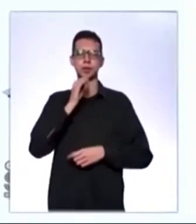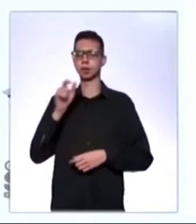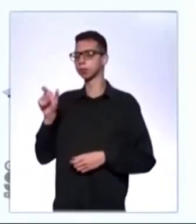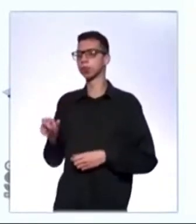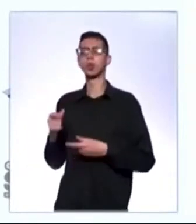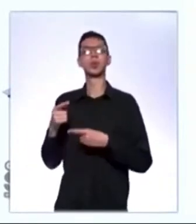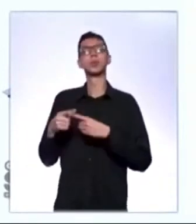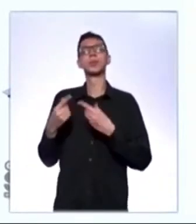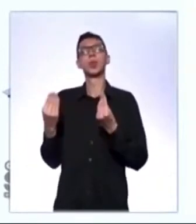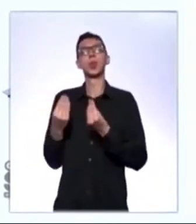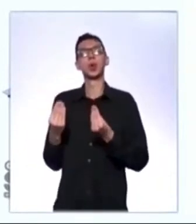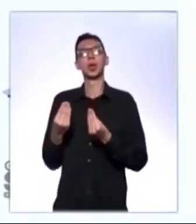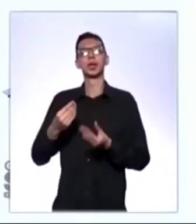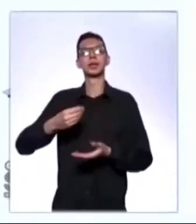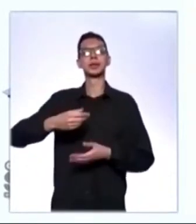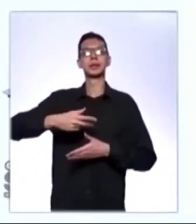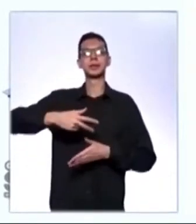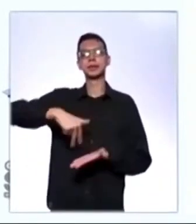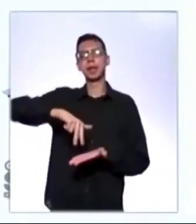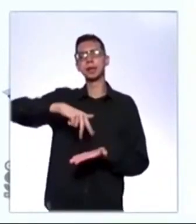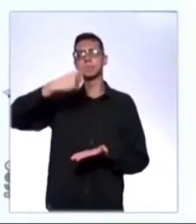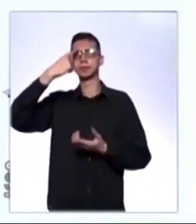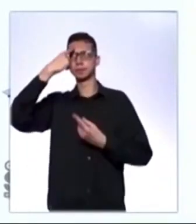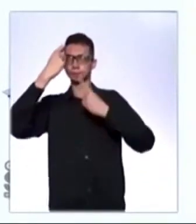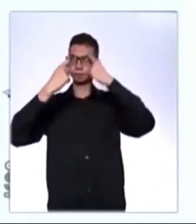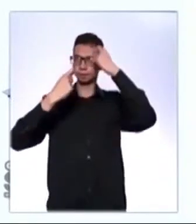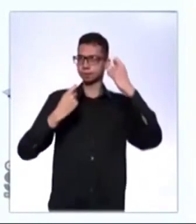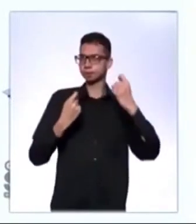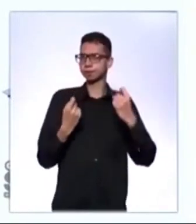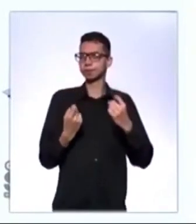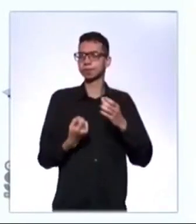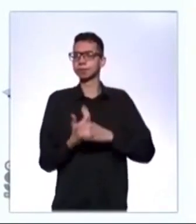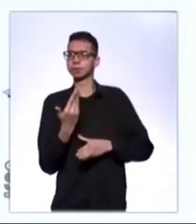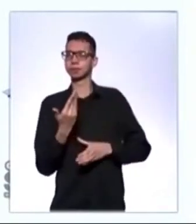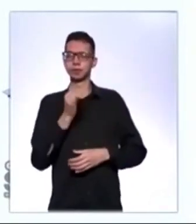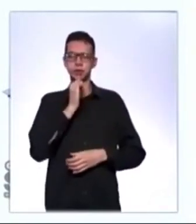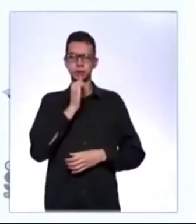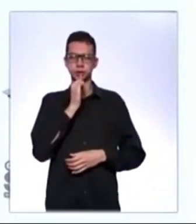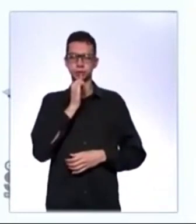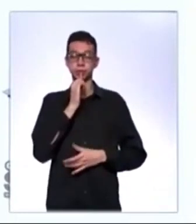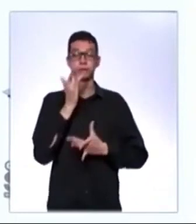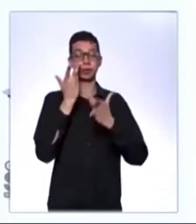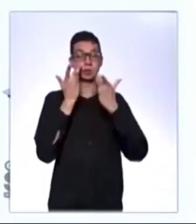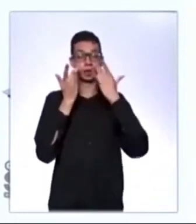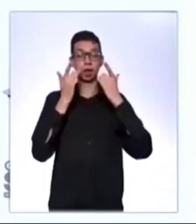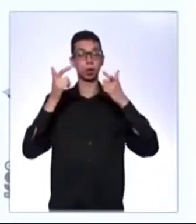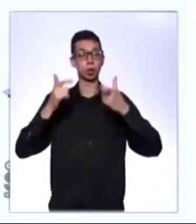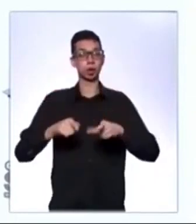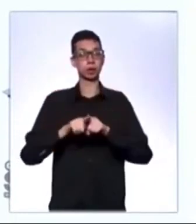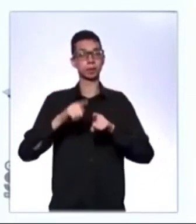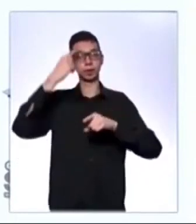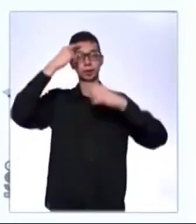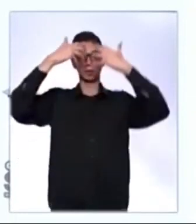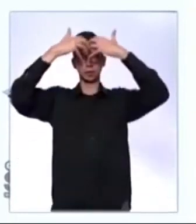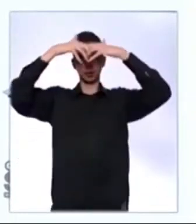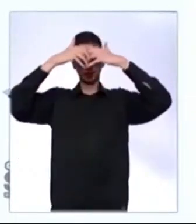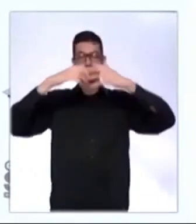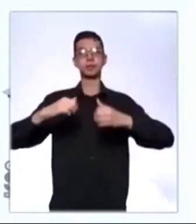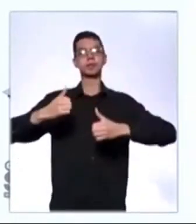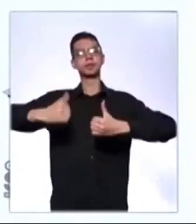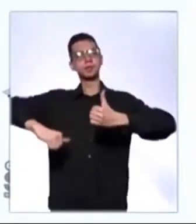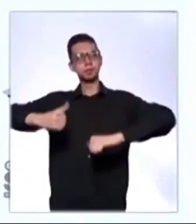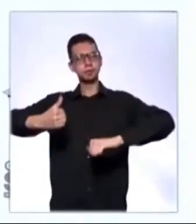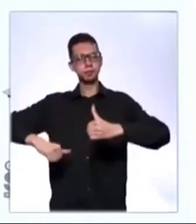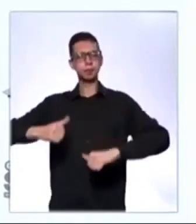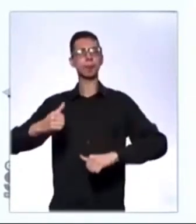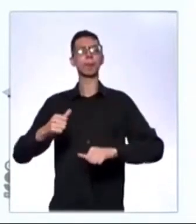fazer dança de improvisação? Vamos lá? É o espetáculo, é a reflexão e avaliação, é a expressão, a recreação